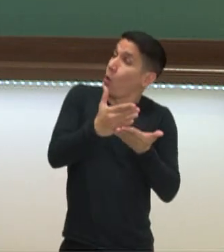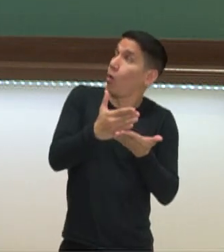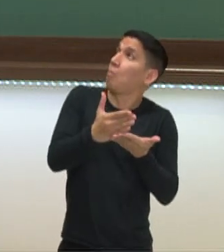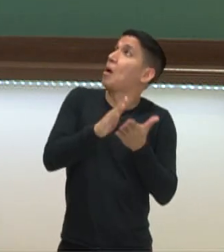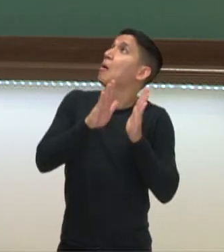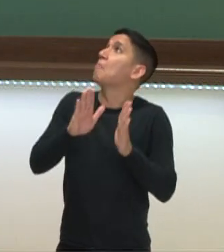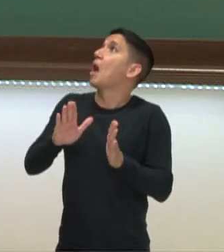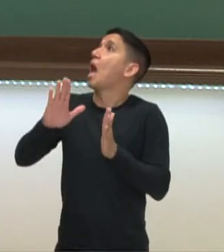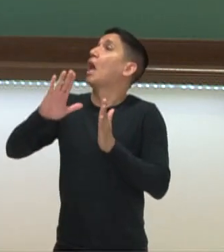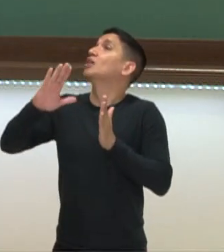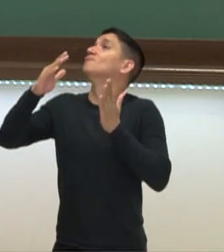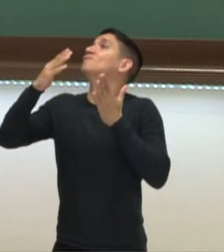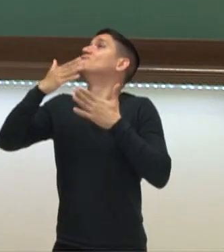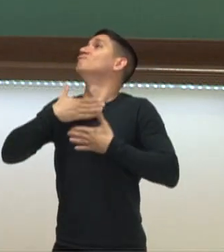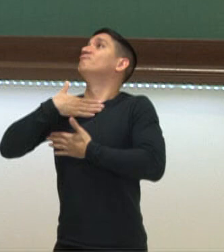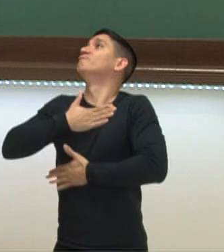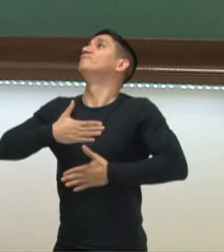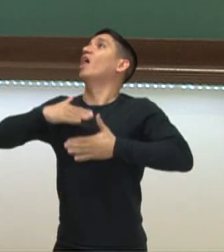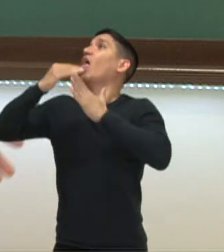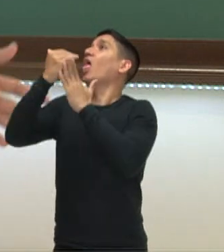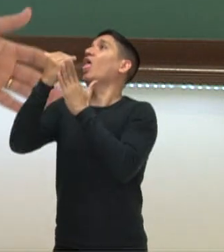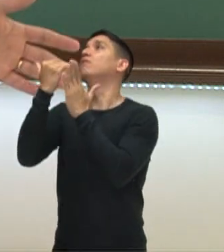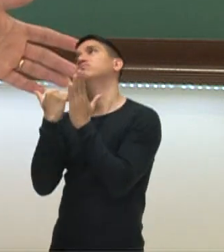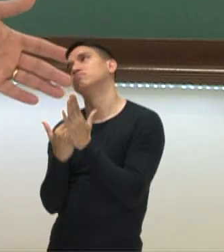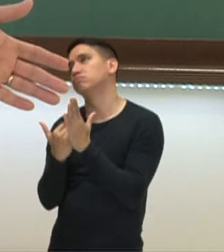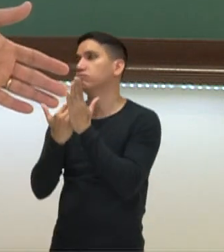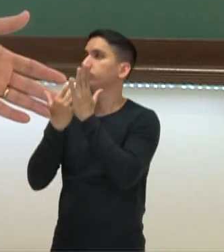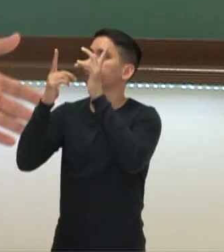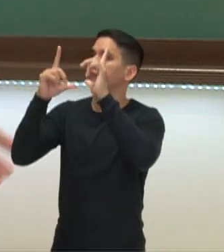aula, mas depois